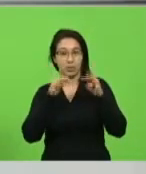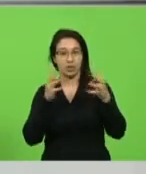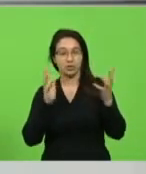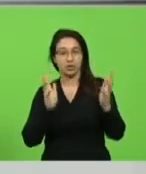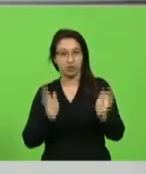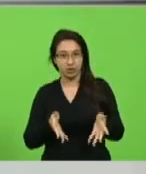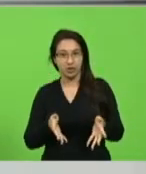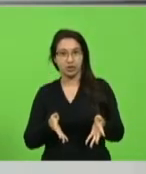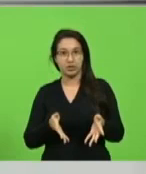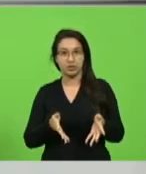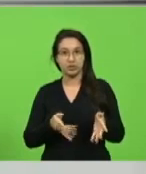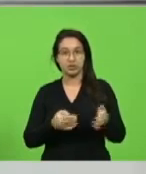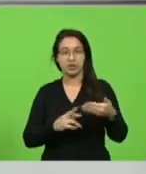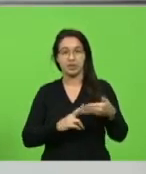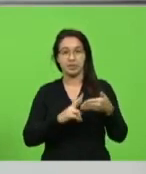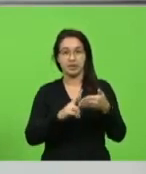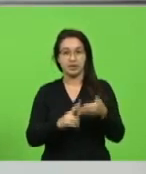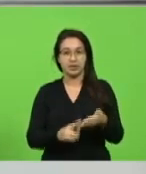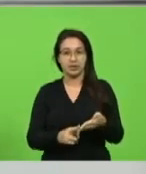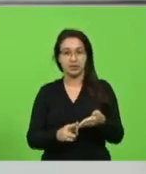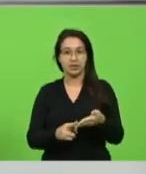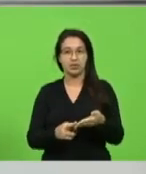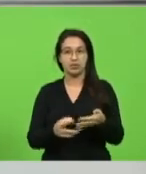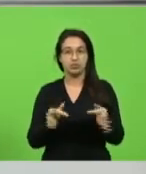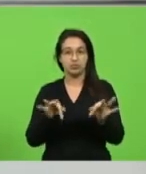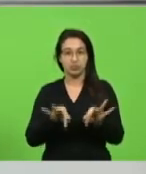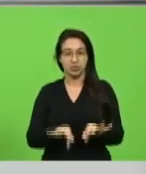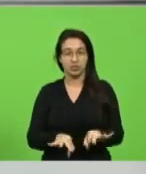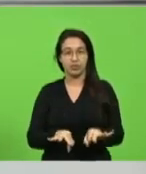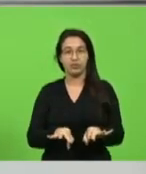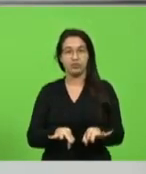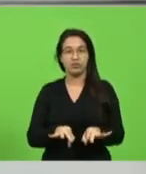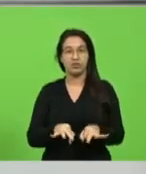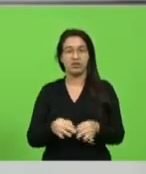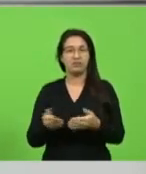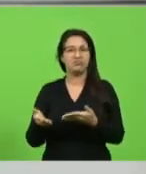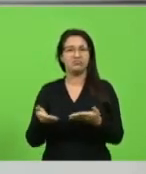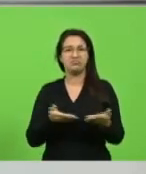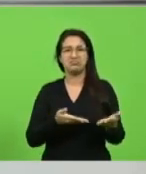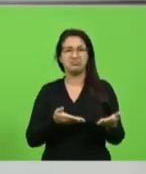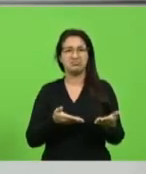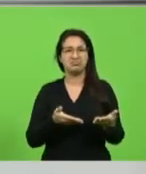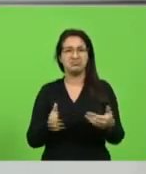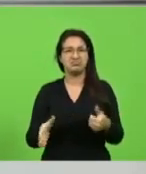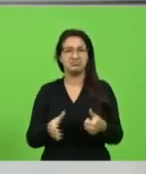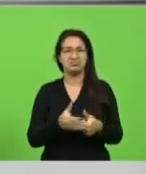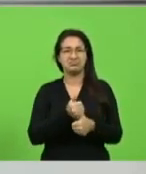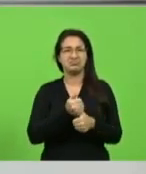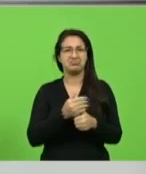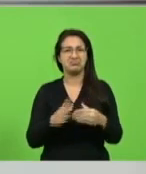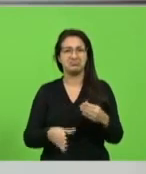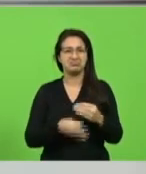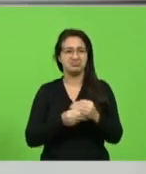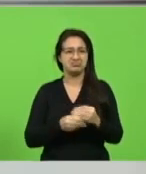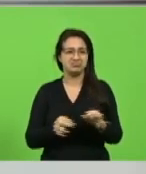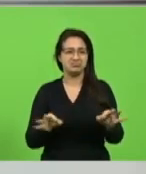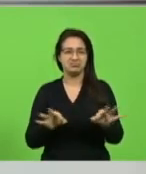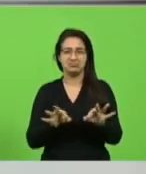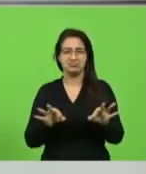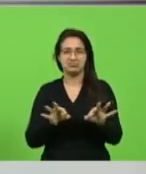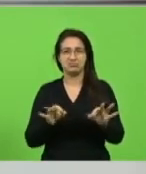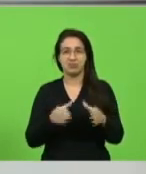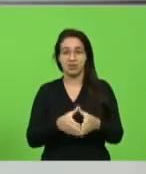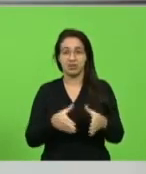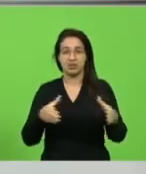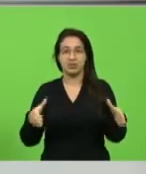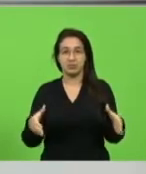vê-se que, ao fim e ao cabo, pouco foi agregado a este feito para ampliar a elucidação